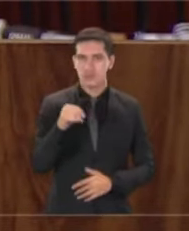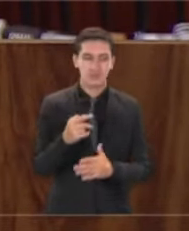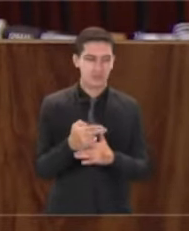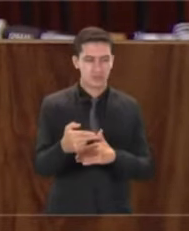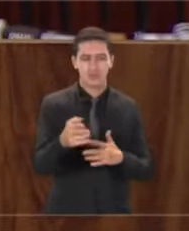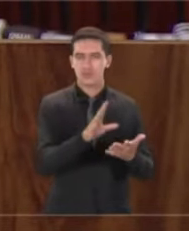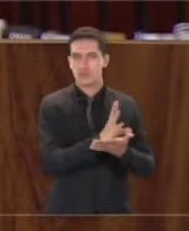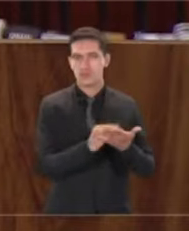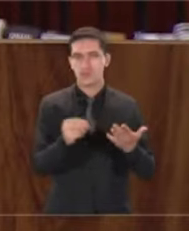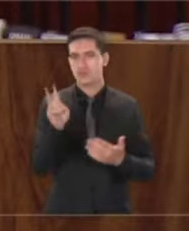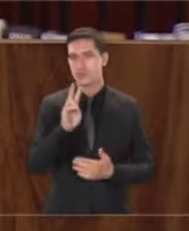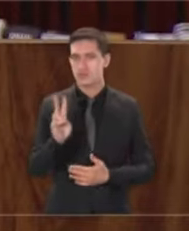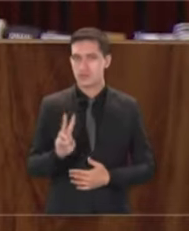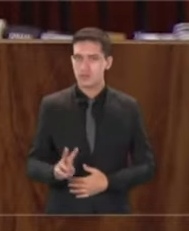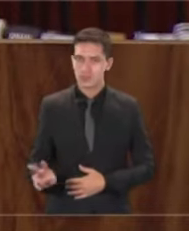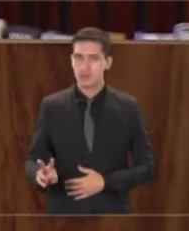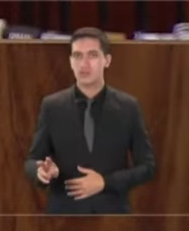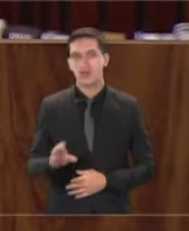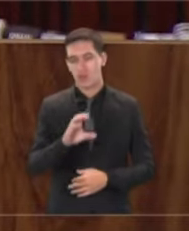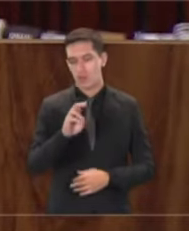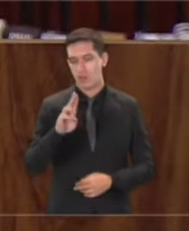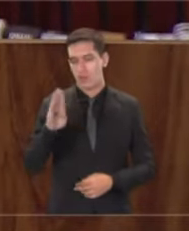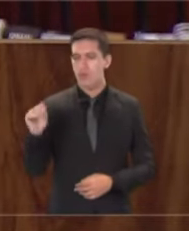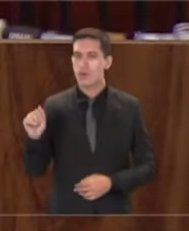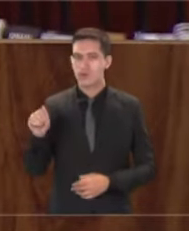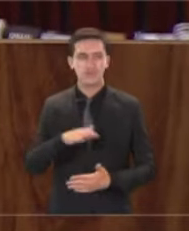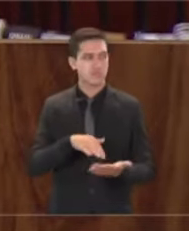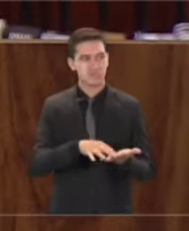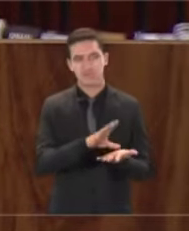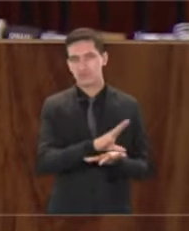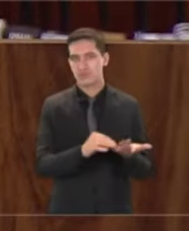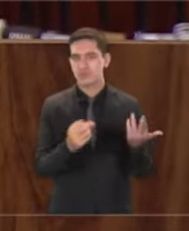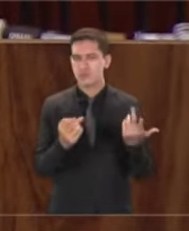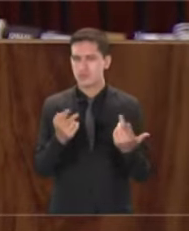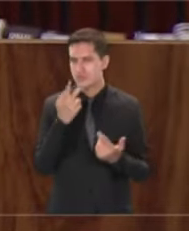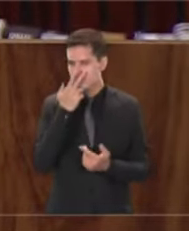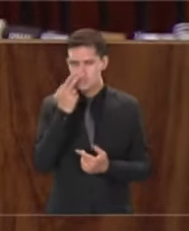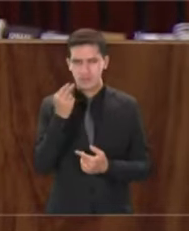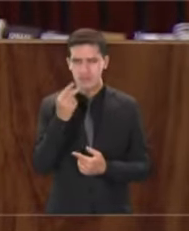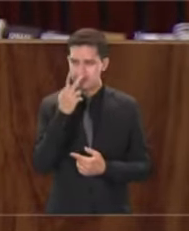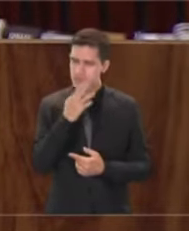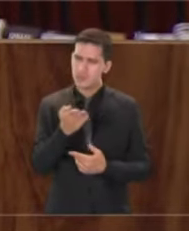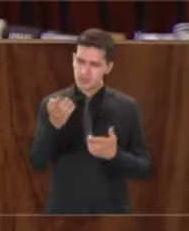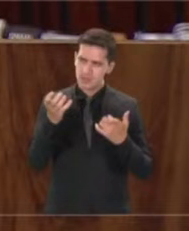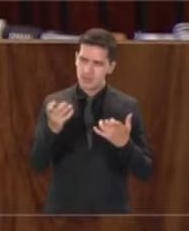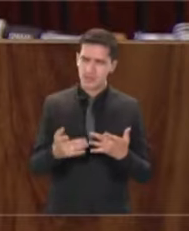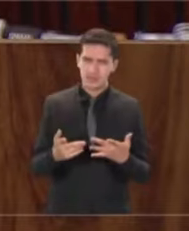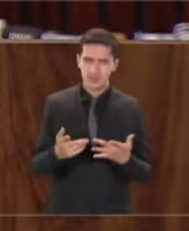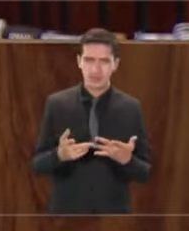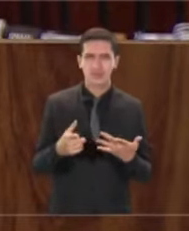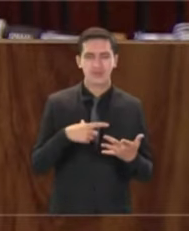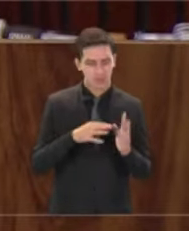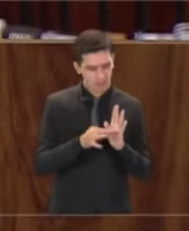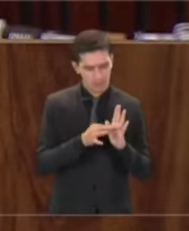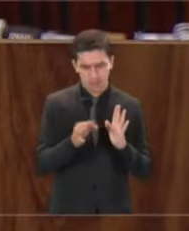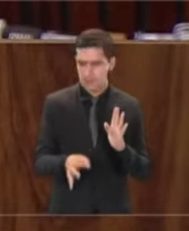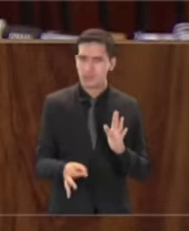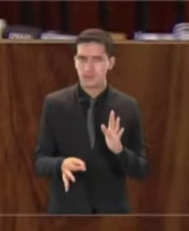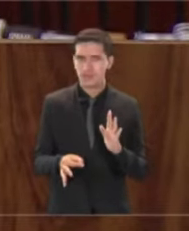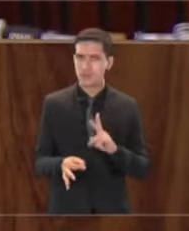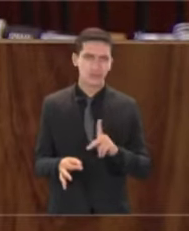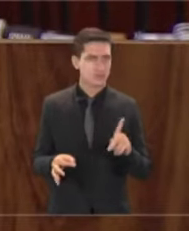Venezuela, de Cuba, de Nicarágua. Me parece que esse trecho traz a opinião.